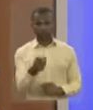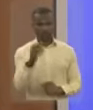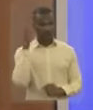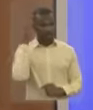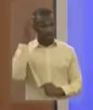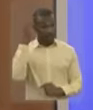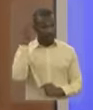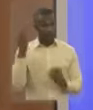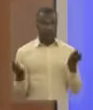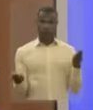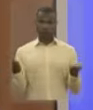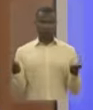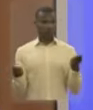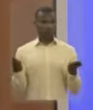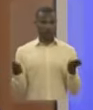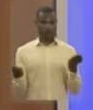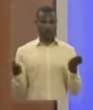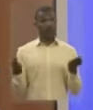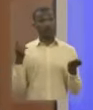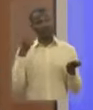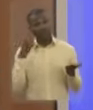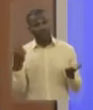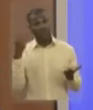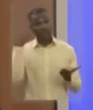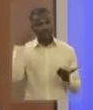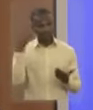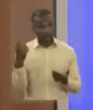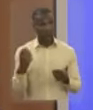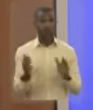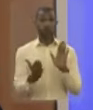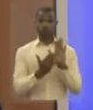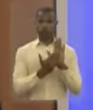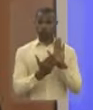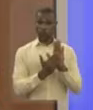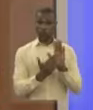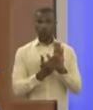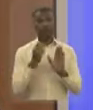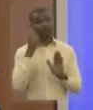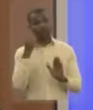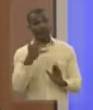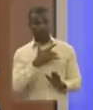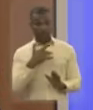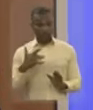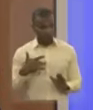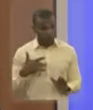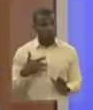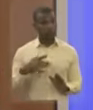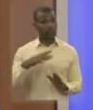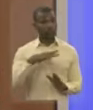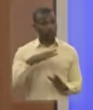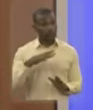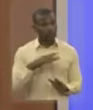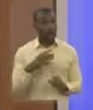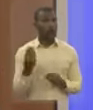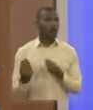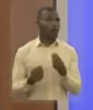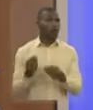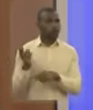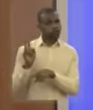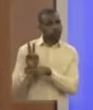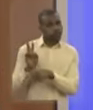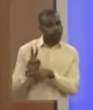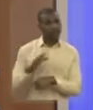André compare Vejam as nossas ideias Vejam as nossas propostas e veja como está a saúde da cidade a manutenção da